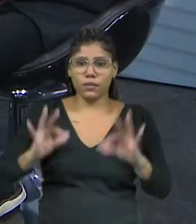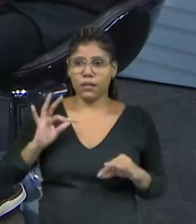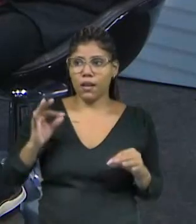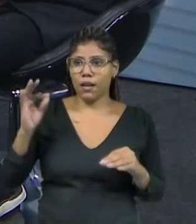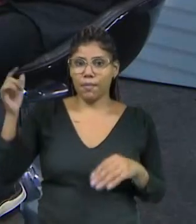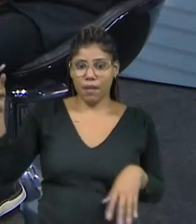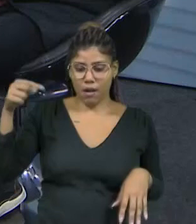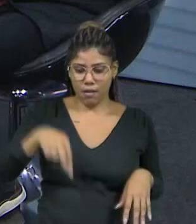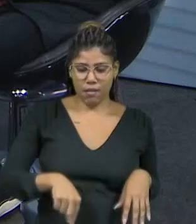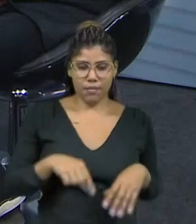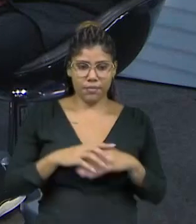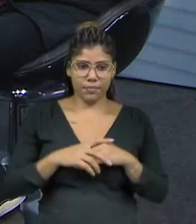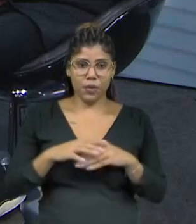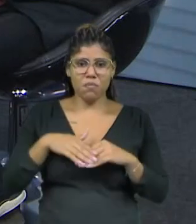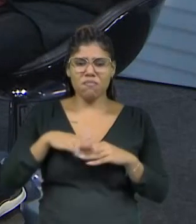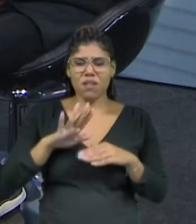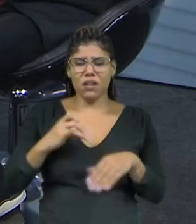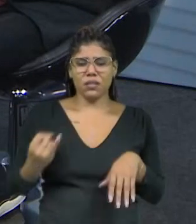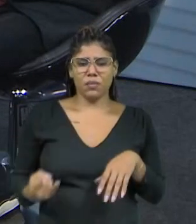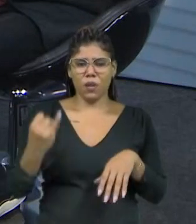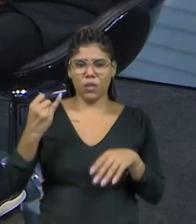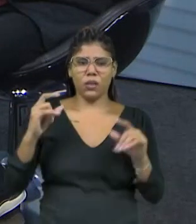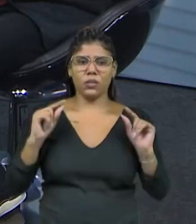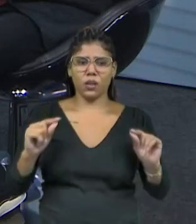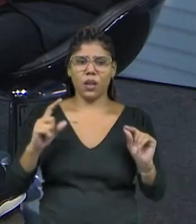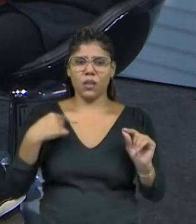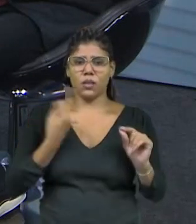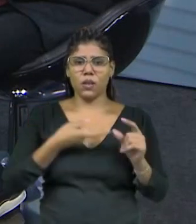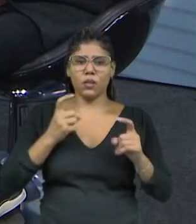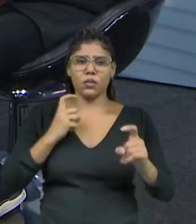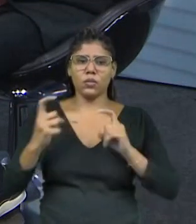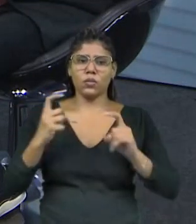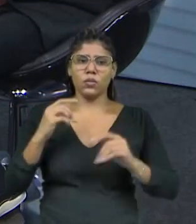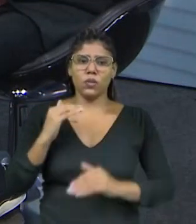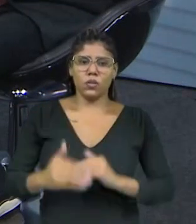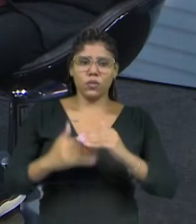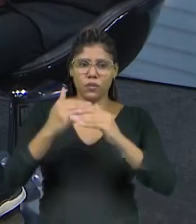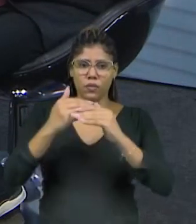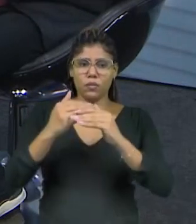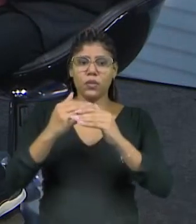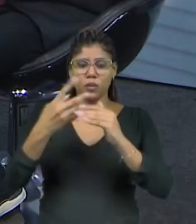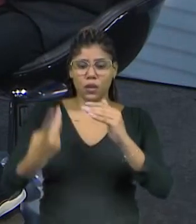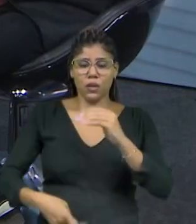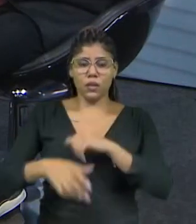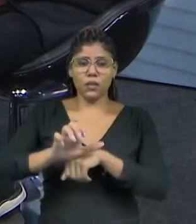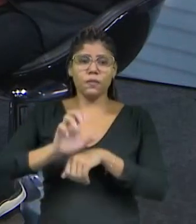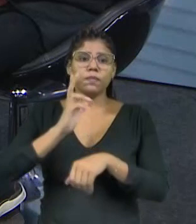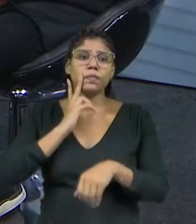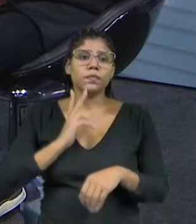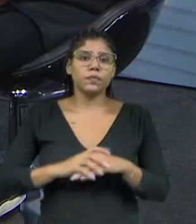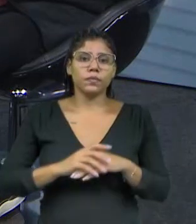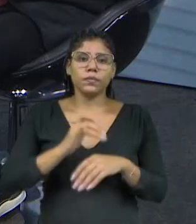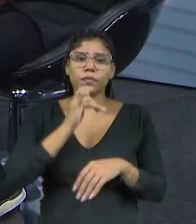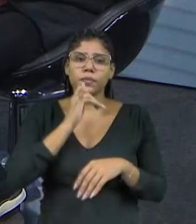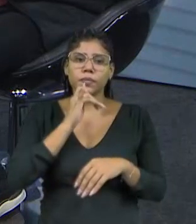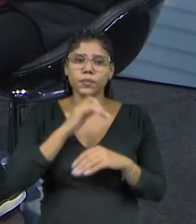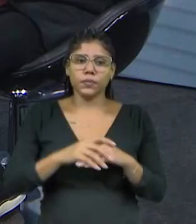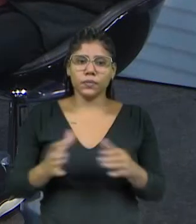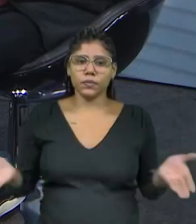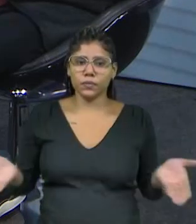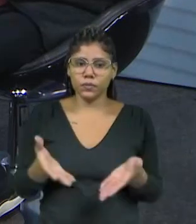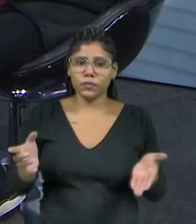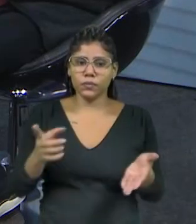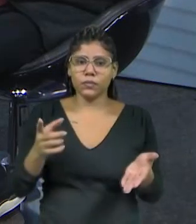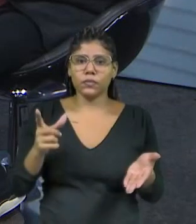está entendendo? Assim, o mais importante é a gente discutir, por exemplo, o desenvolvimento do Estado. Sim. Tá? Por exemplo, hoje nós não temos... Né?